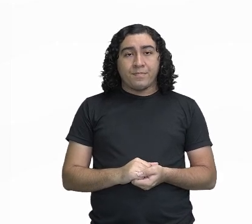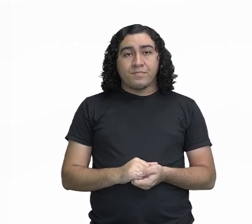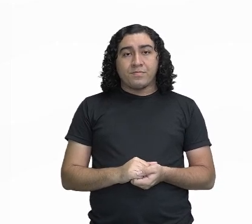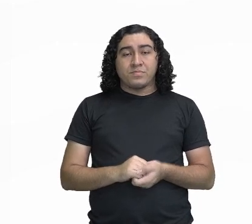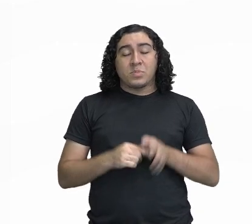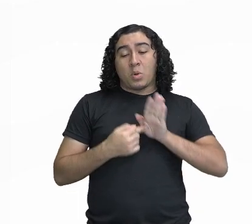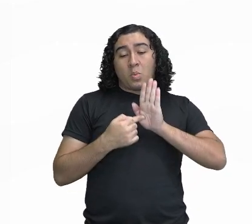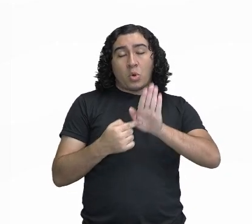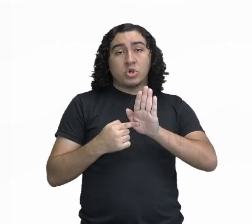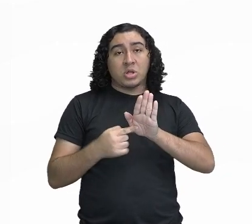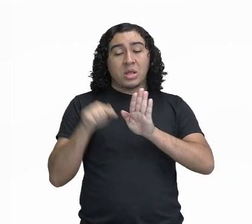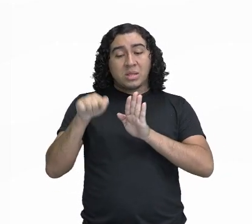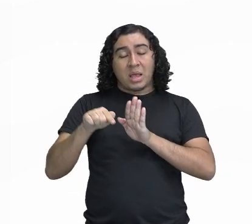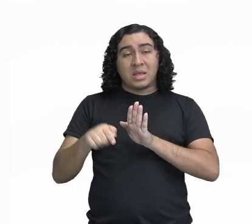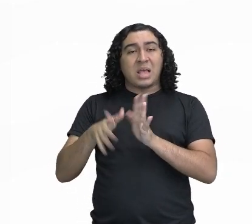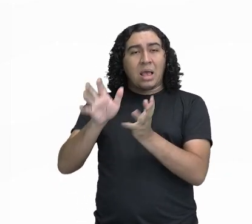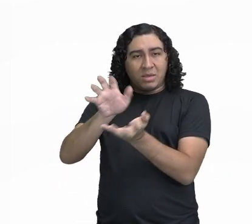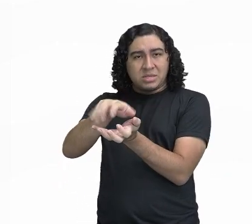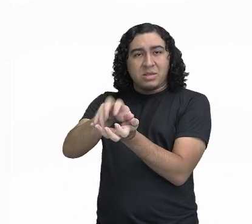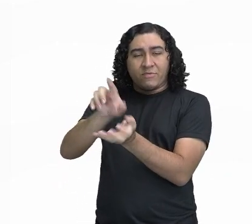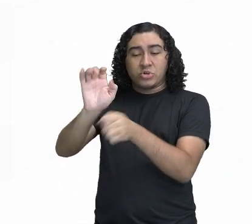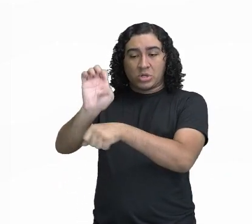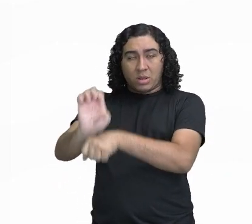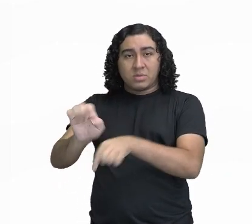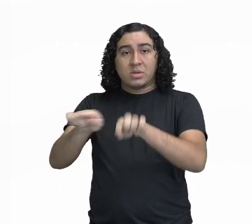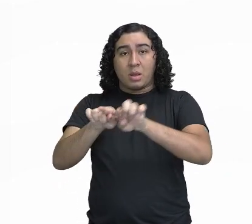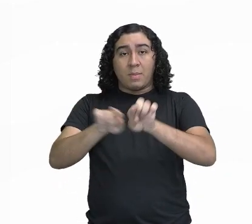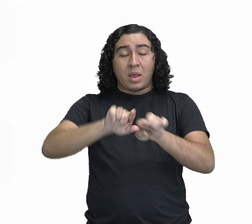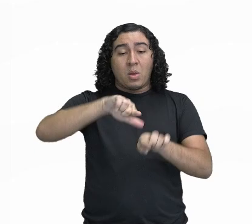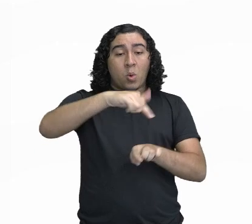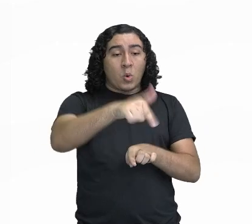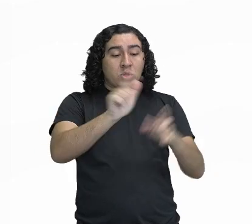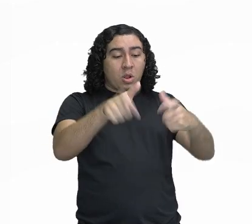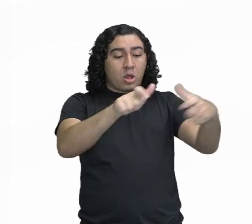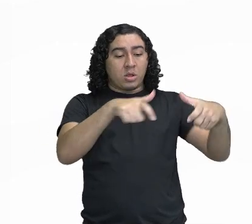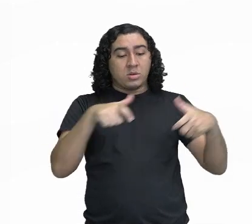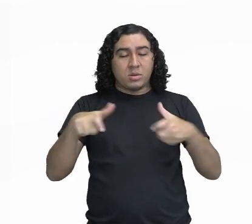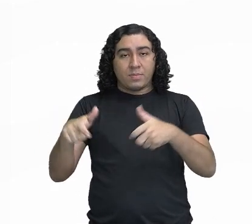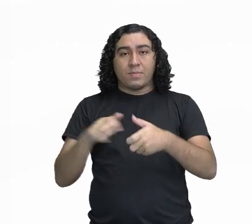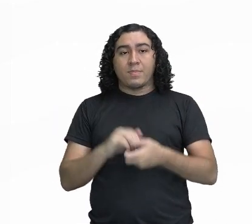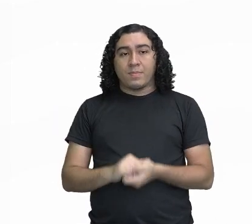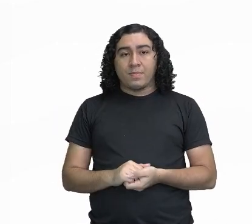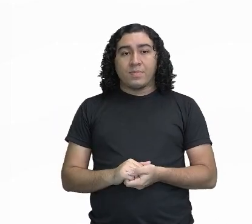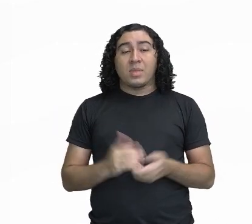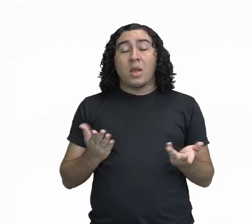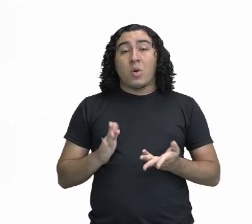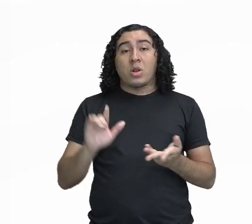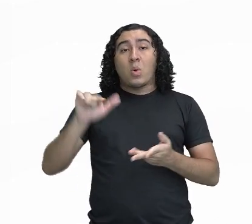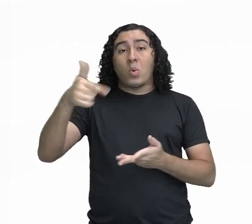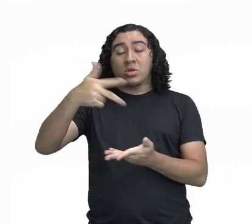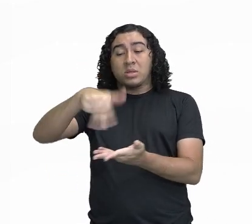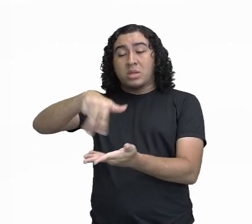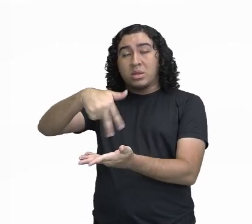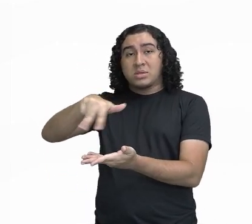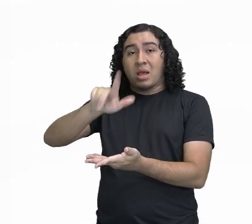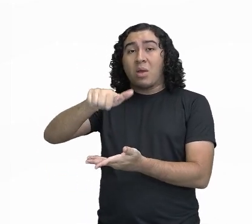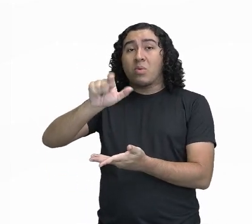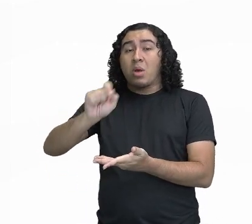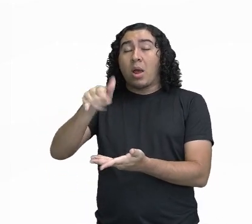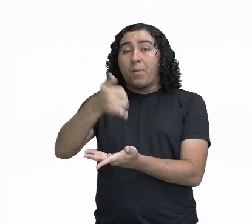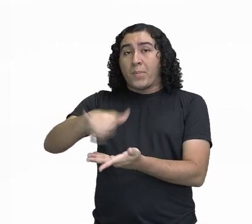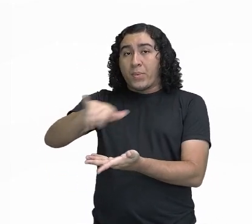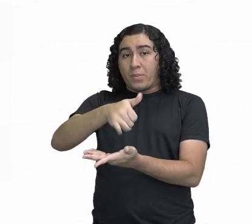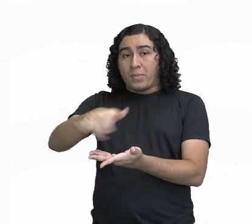Recife e outras localidades. E vamos agora falar sobre uma outra dança folclórica, que é o Bumba Meu